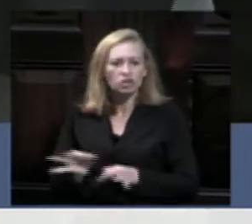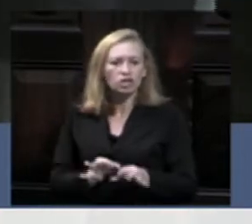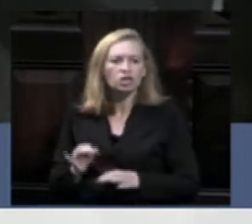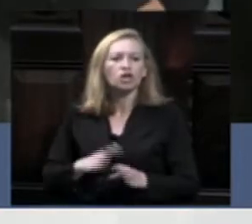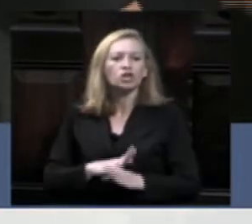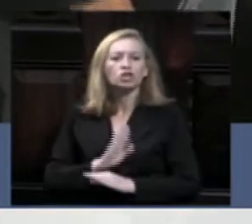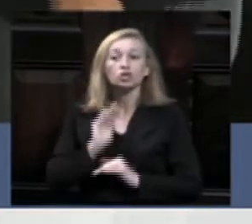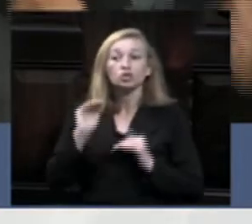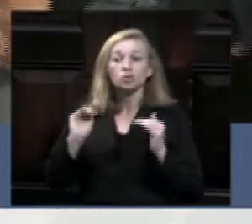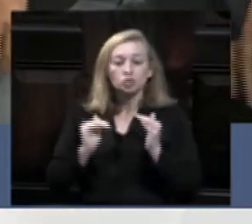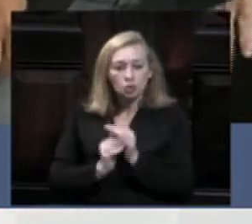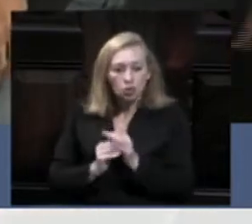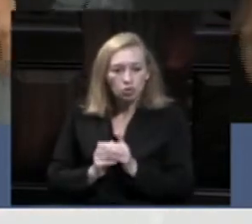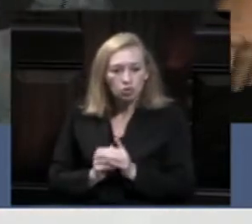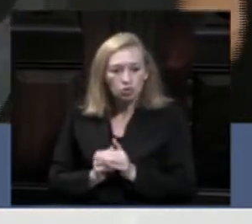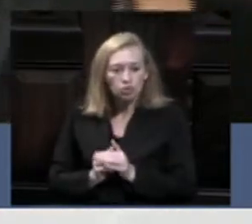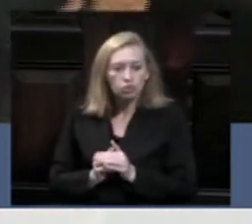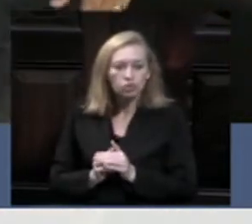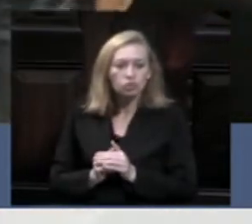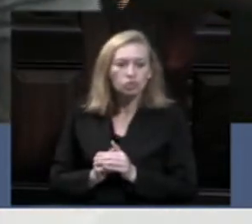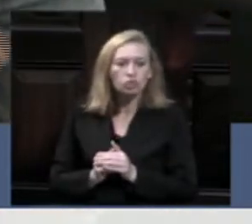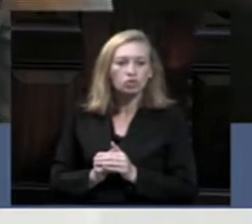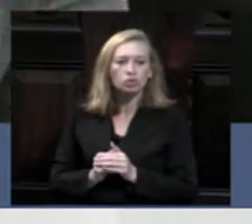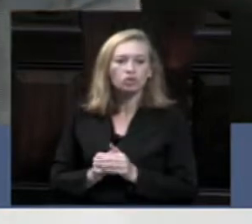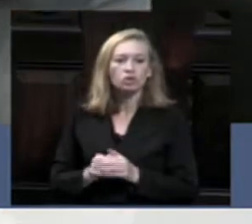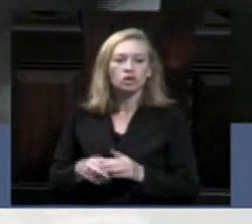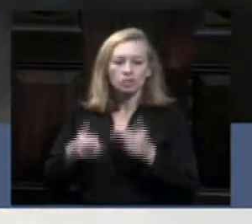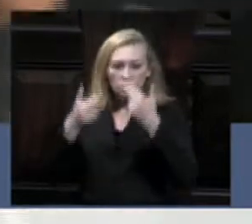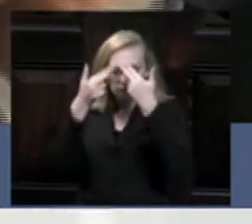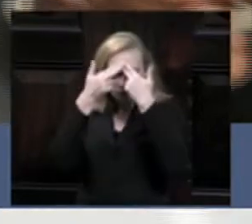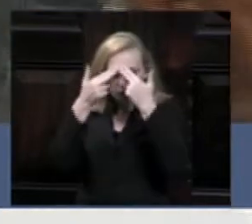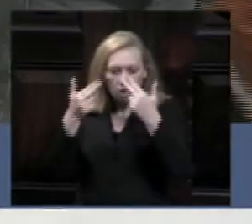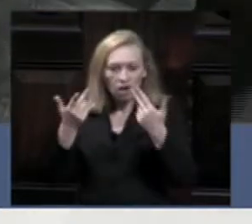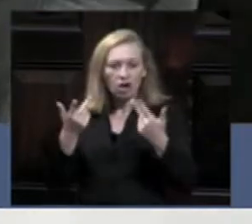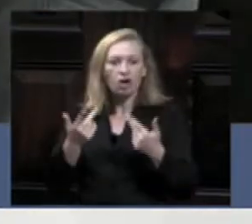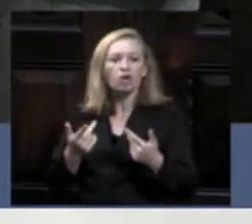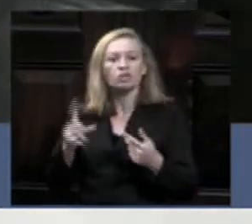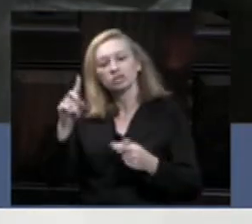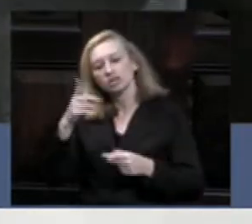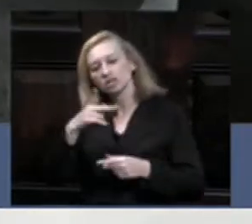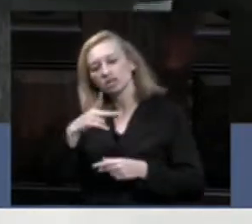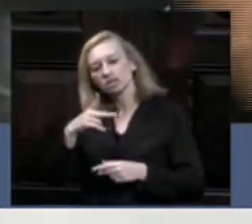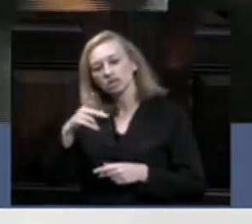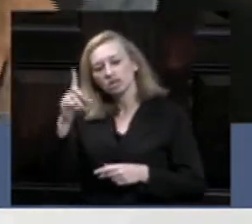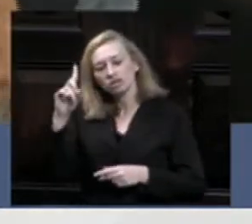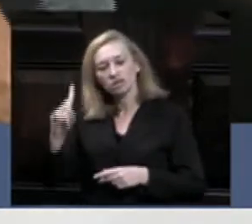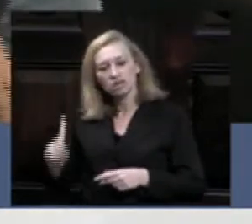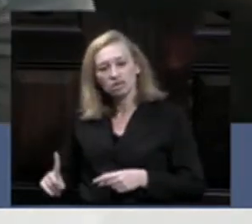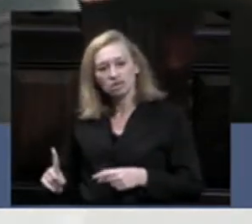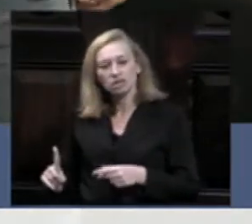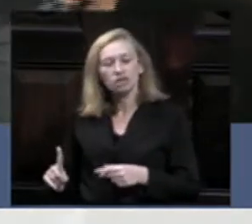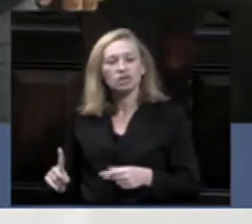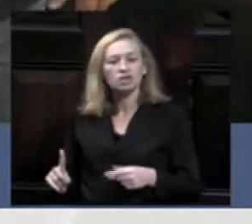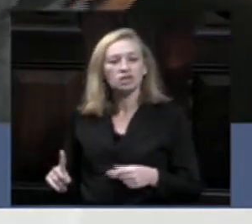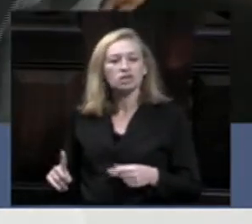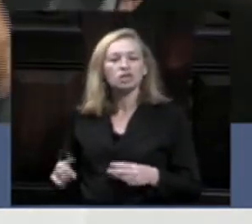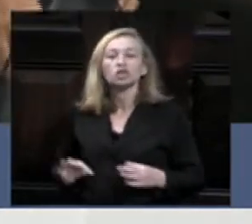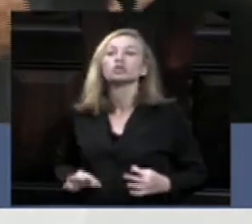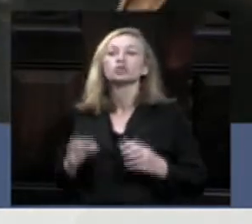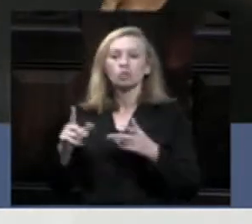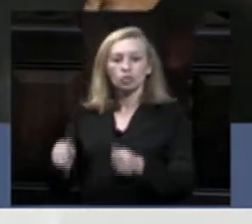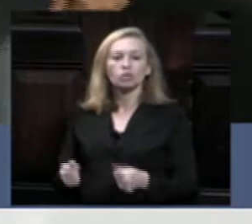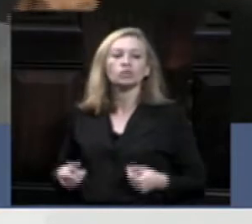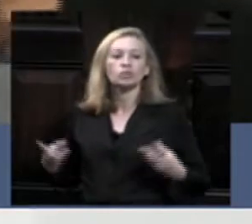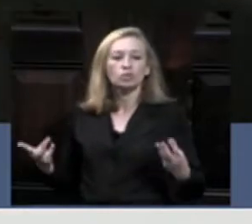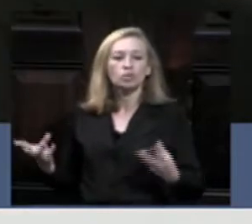da sua condição física, mental, são cidadãos do nosso Estado e merecem